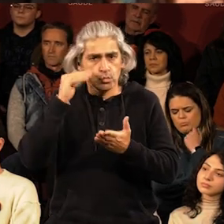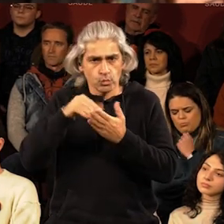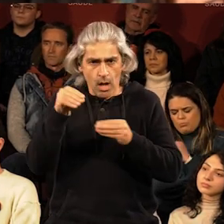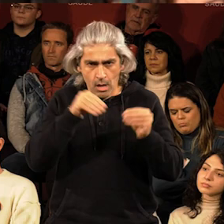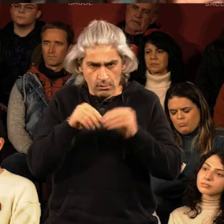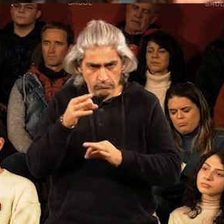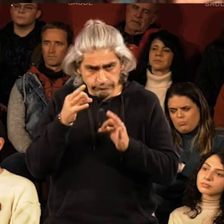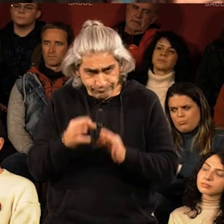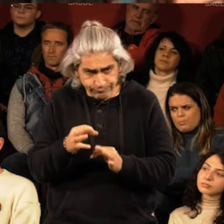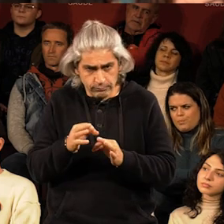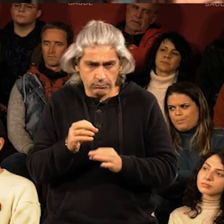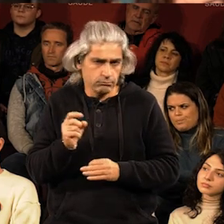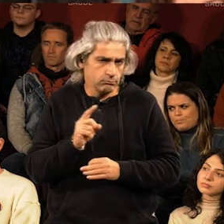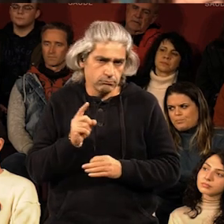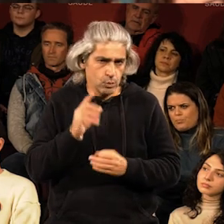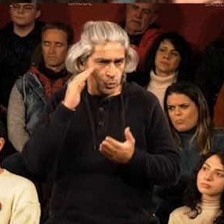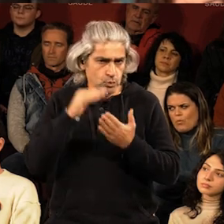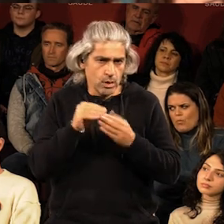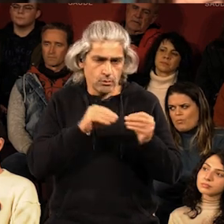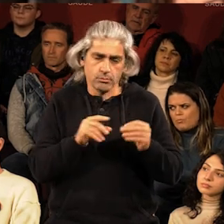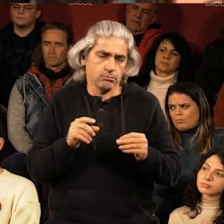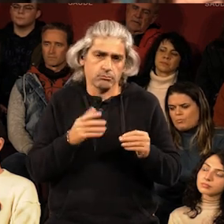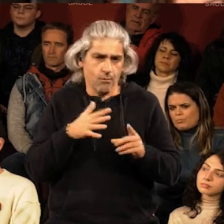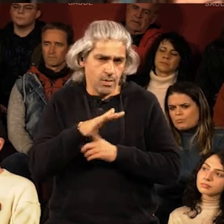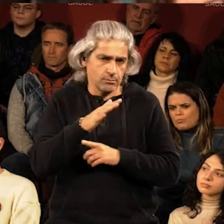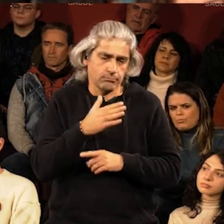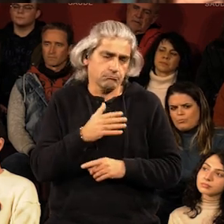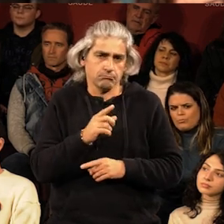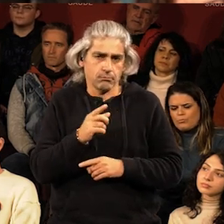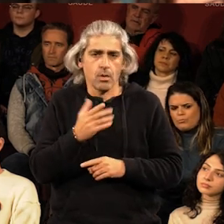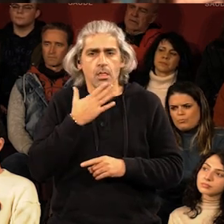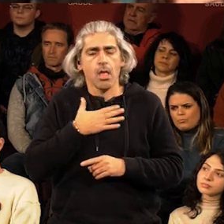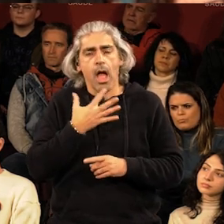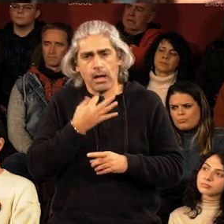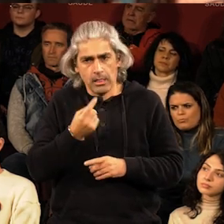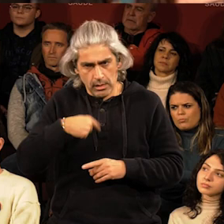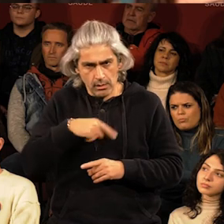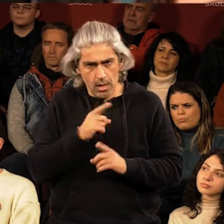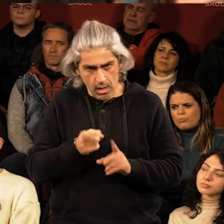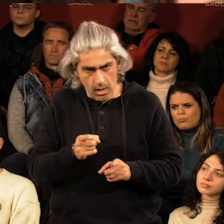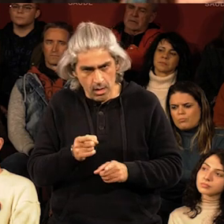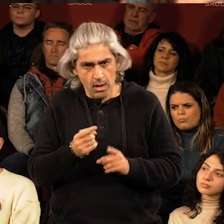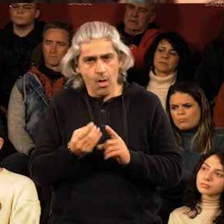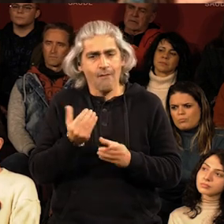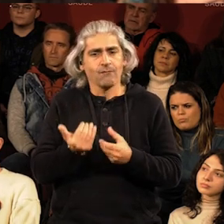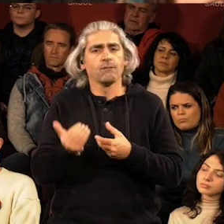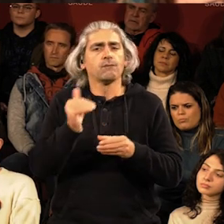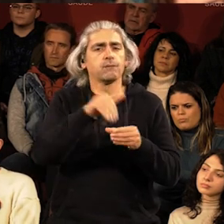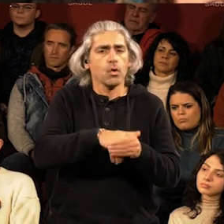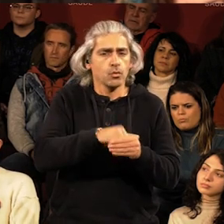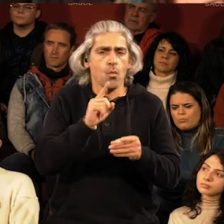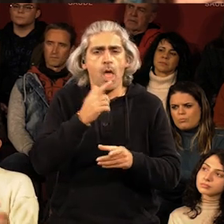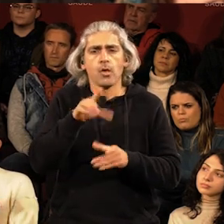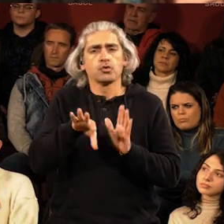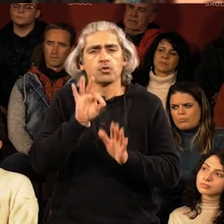Eleitoral do que o próprio resultado eleitoral ou pior para nos convencer de que o voto não é uma